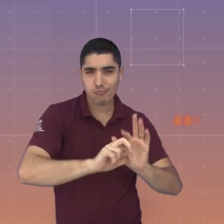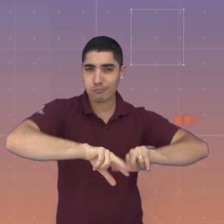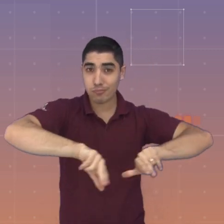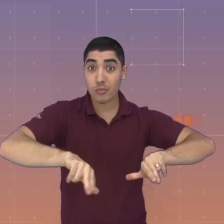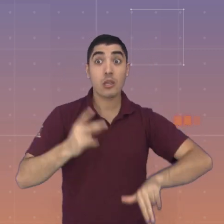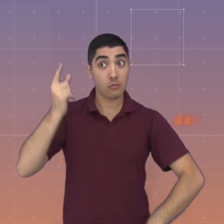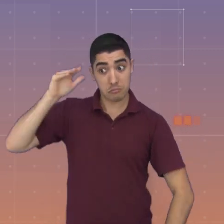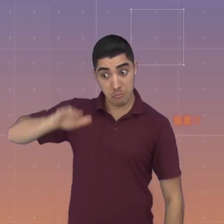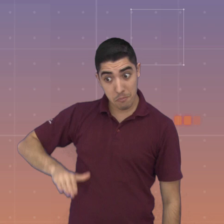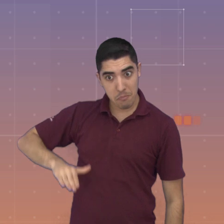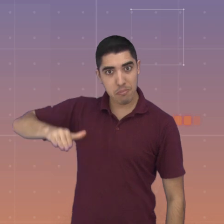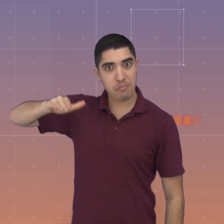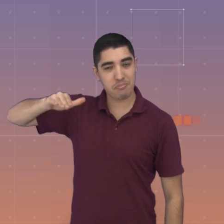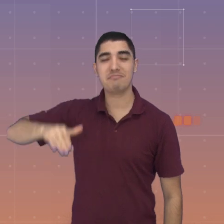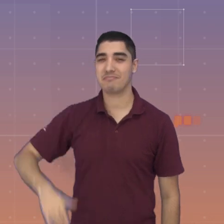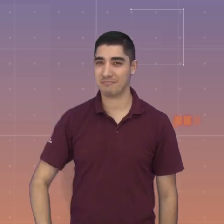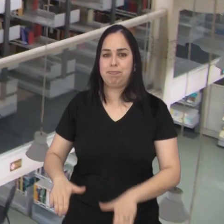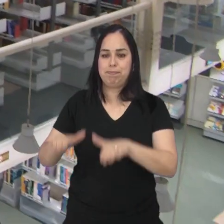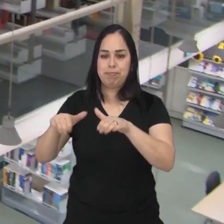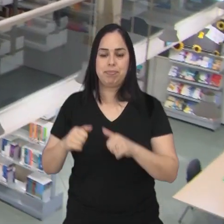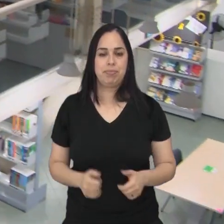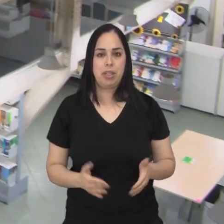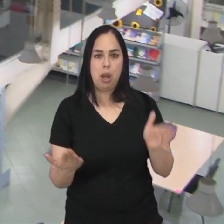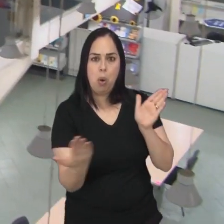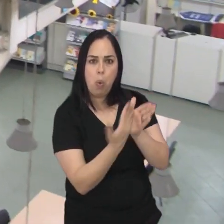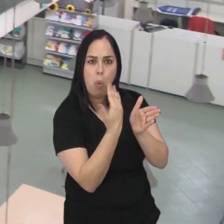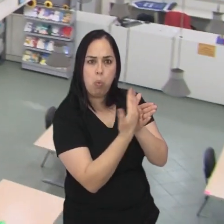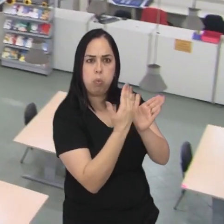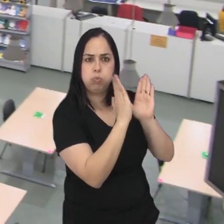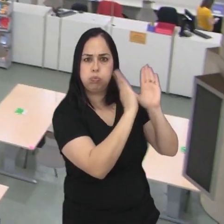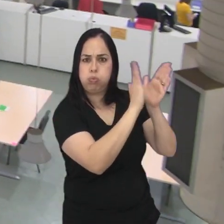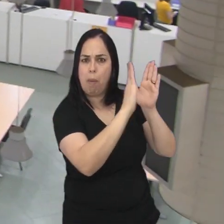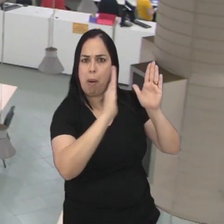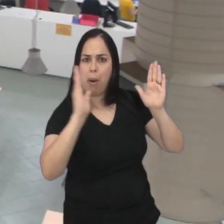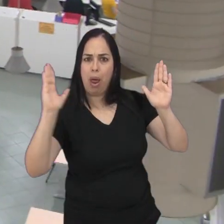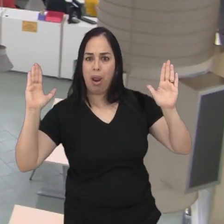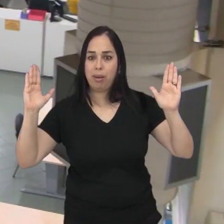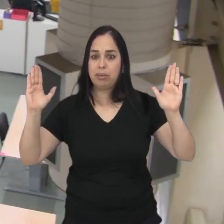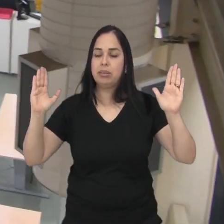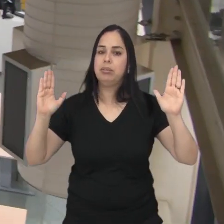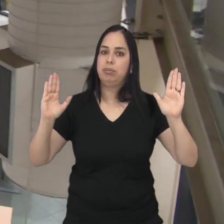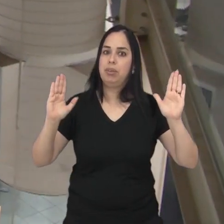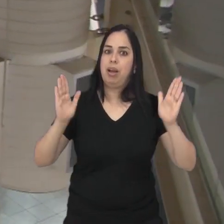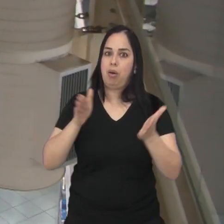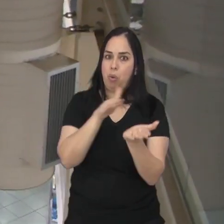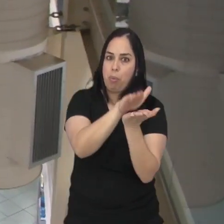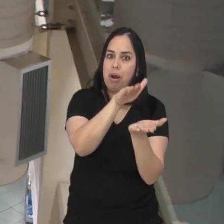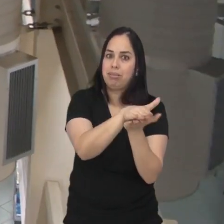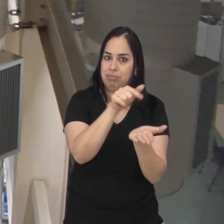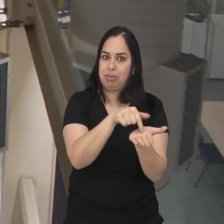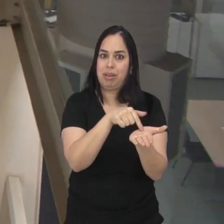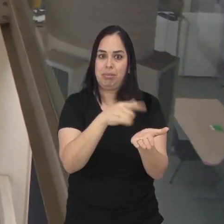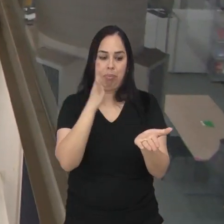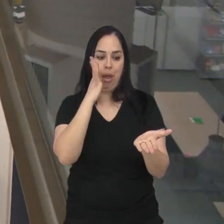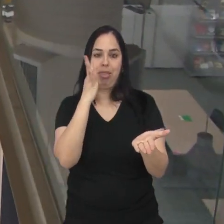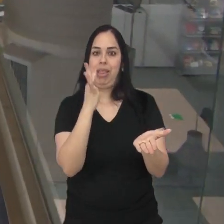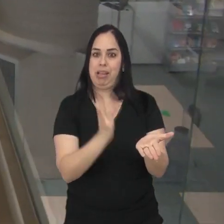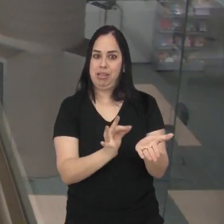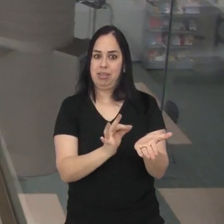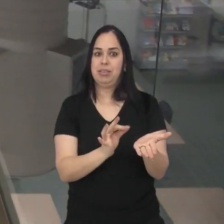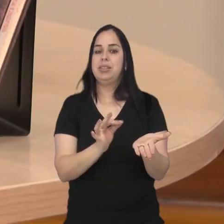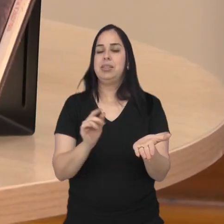pelo jornalismo e desde criança. Dentre tantos livros distribuídos nas estantes, algumas publicações